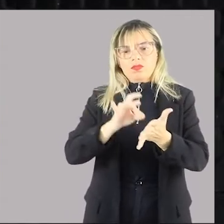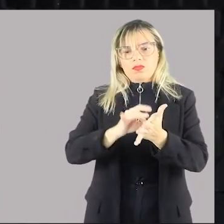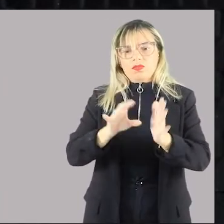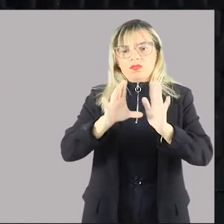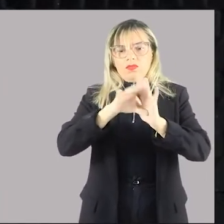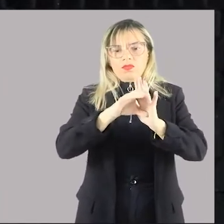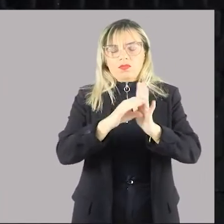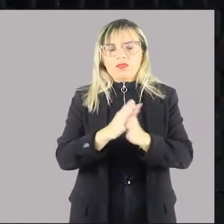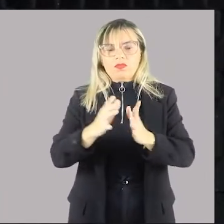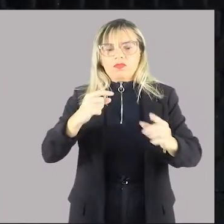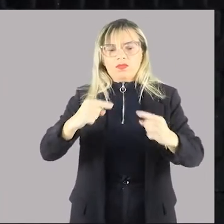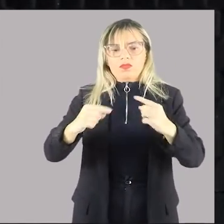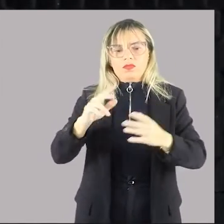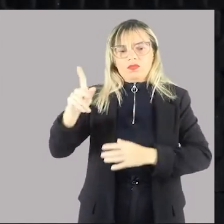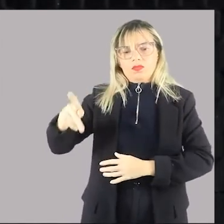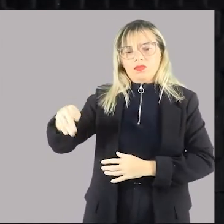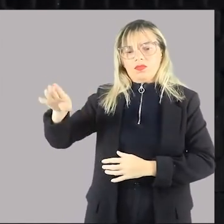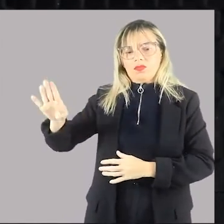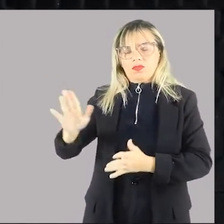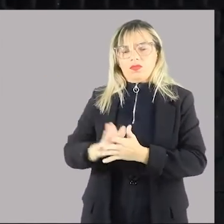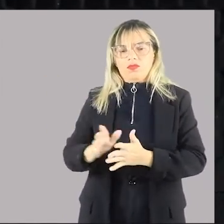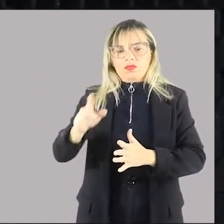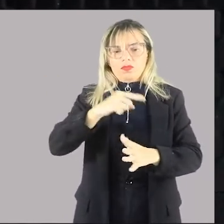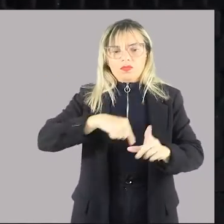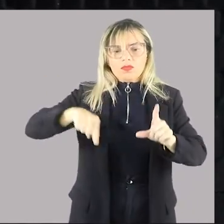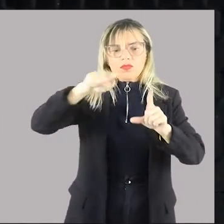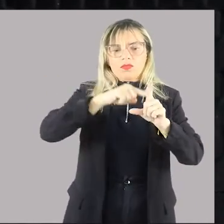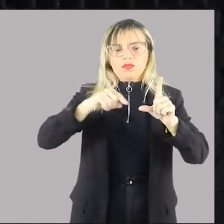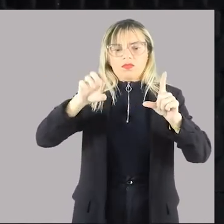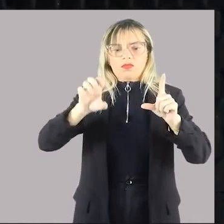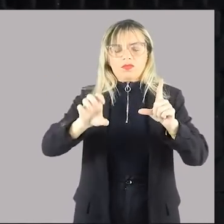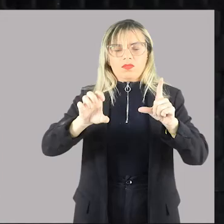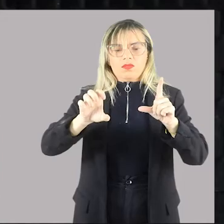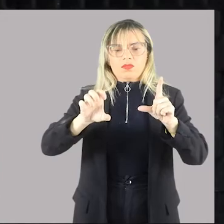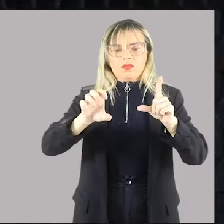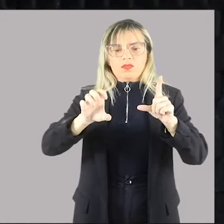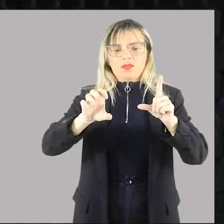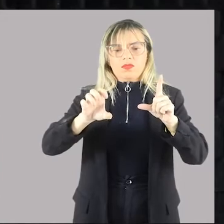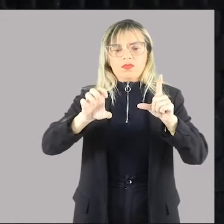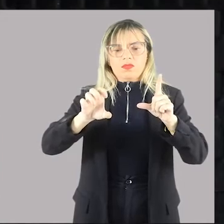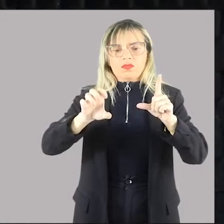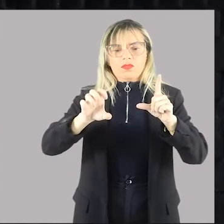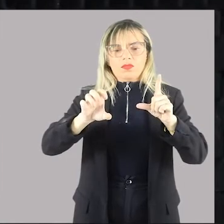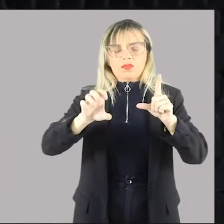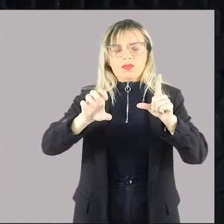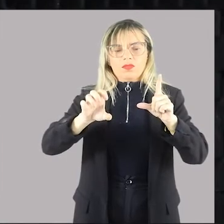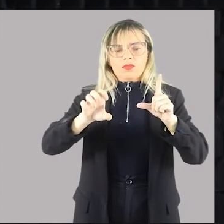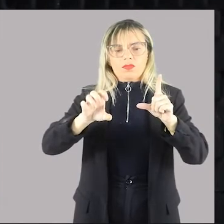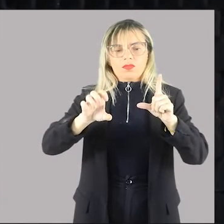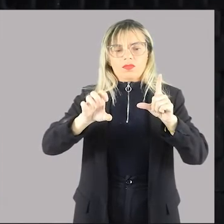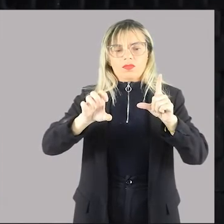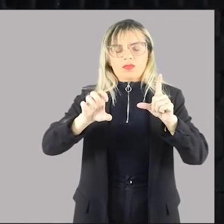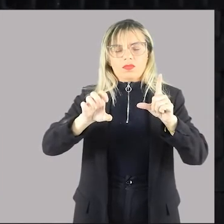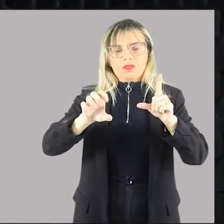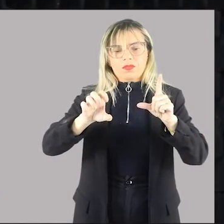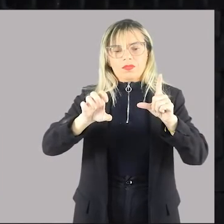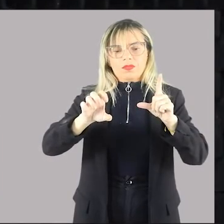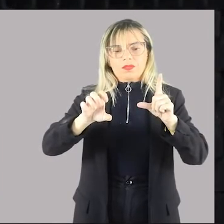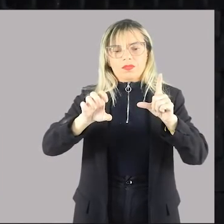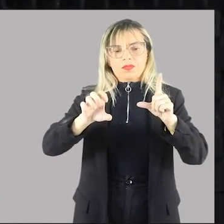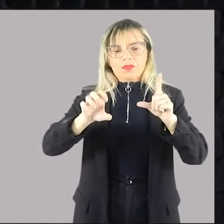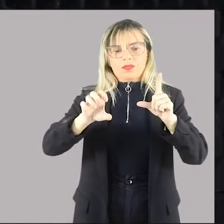concepção de política pública centrada na regulação de